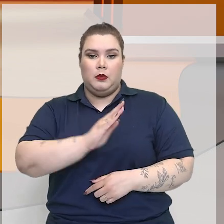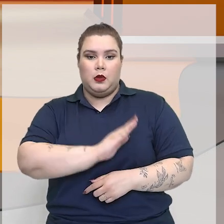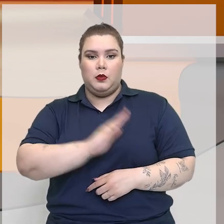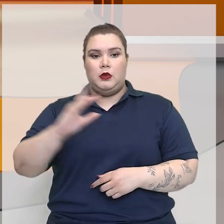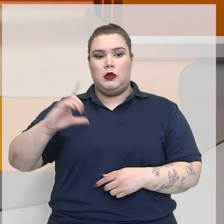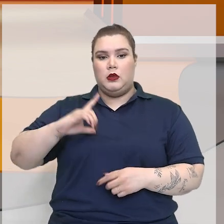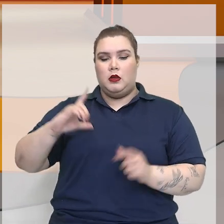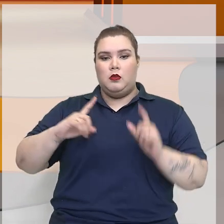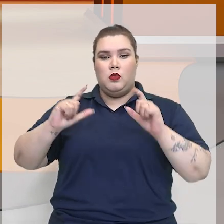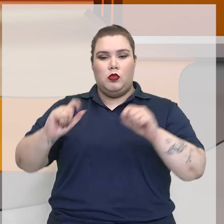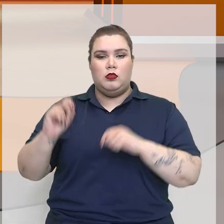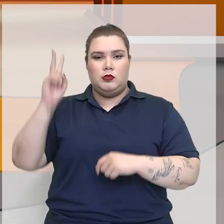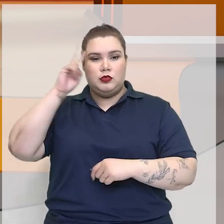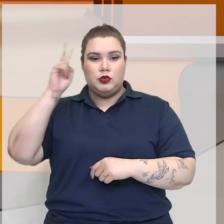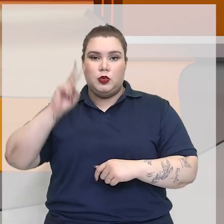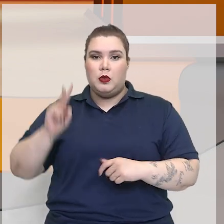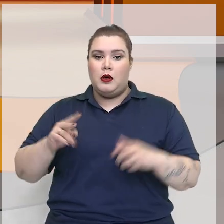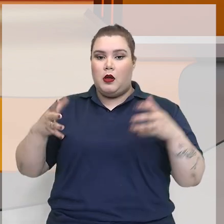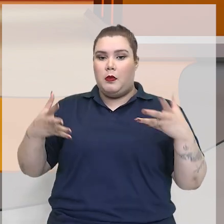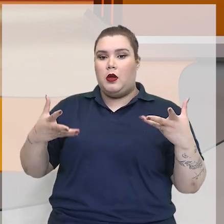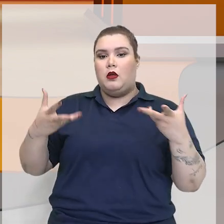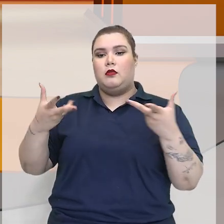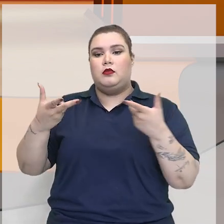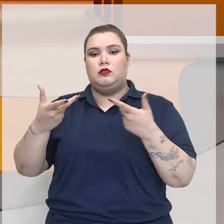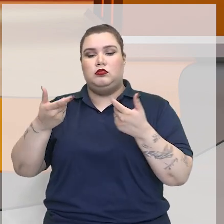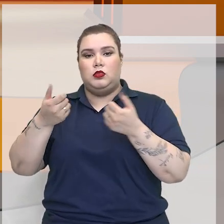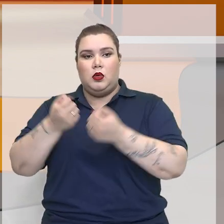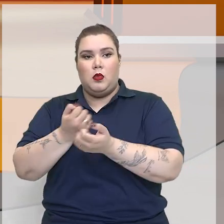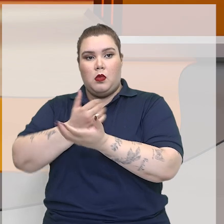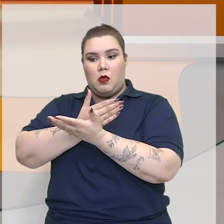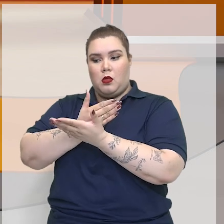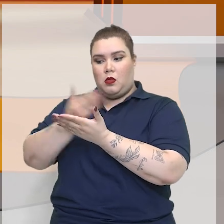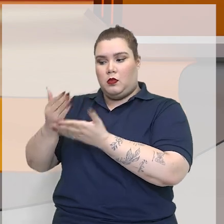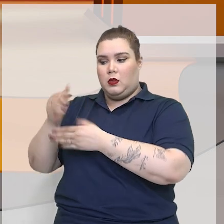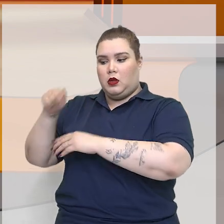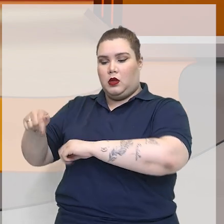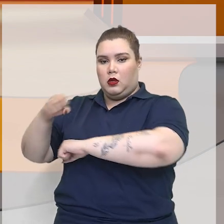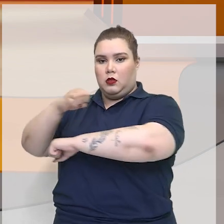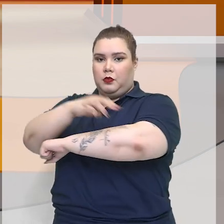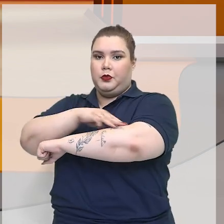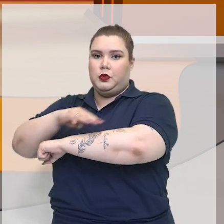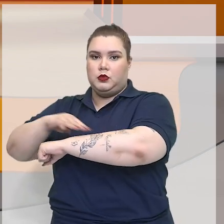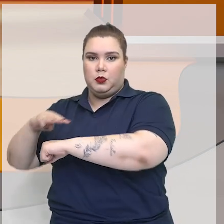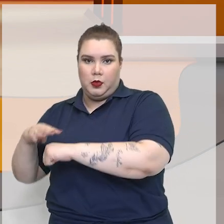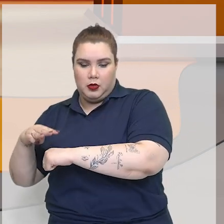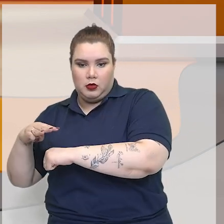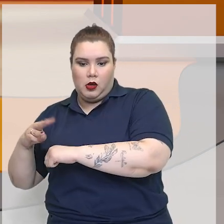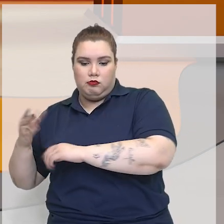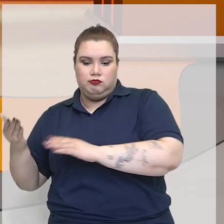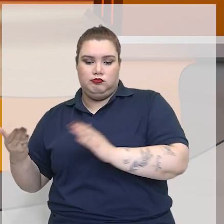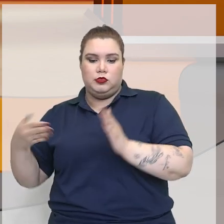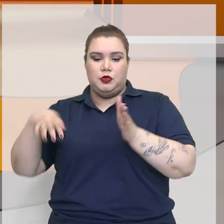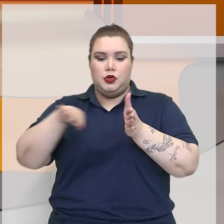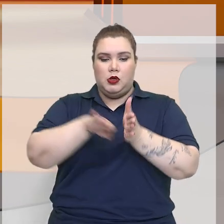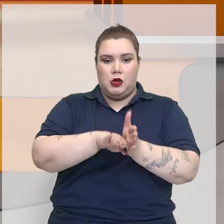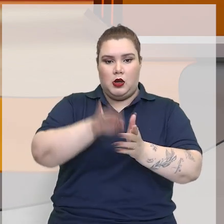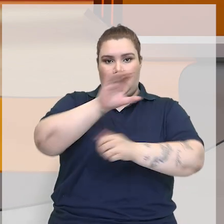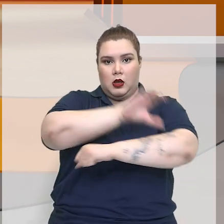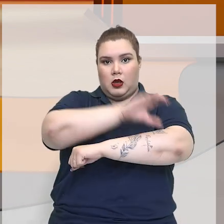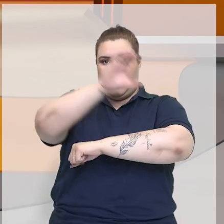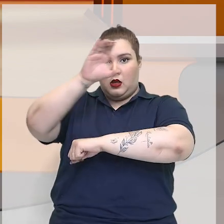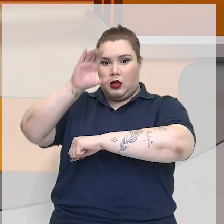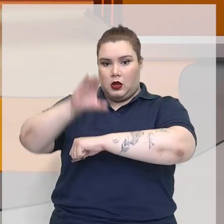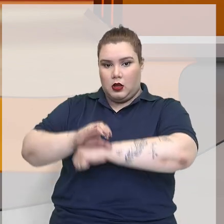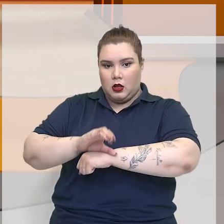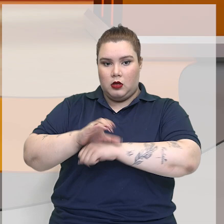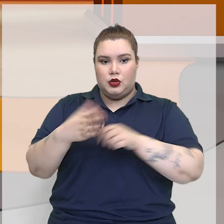possuem justamente uma história incrível, que começa na Mesopotâmia, passa por Canaã e